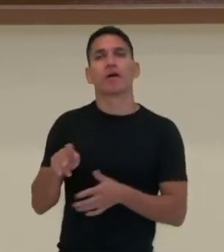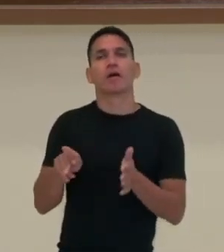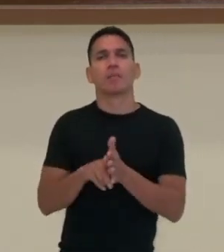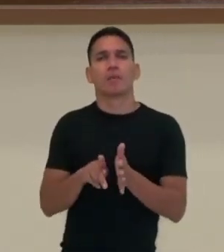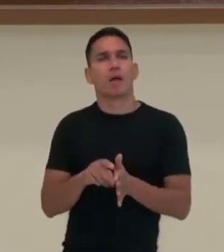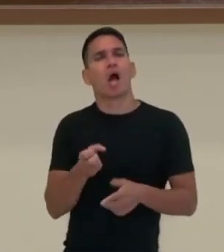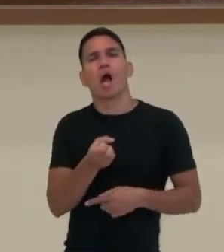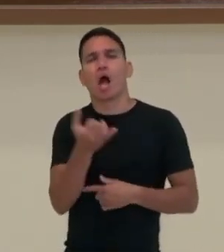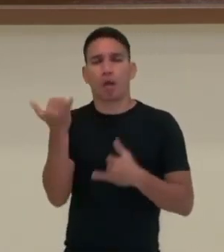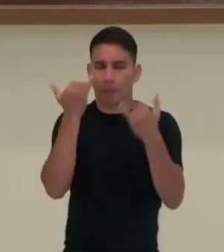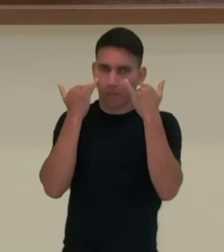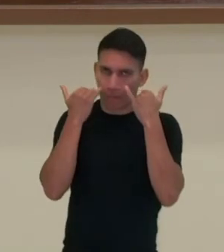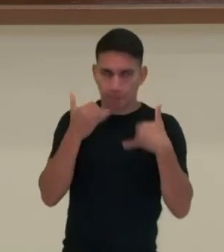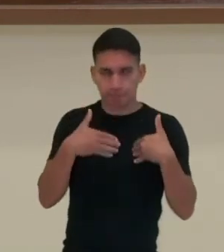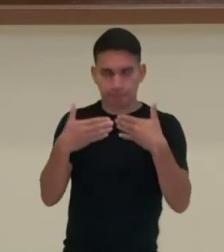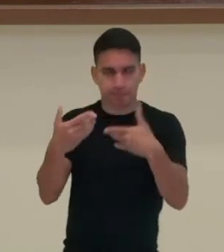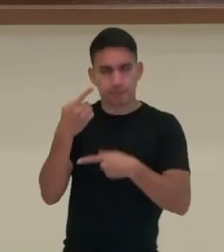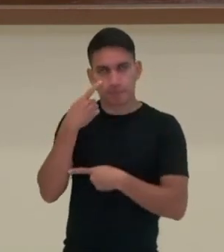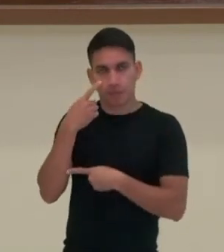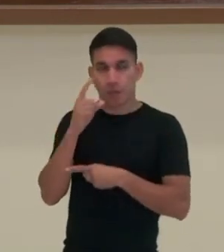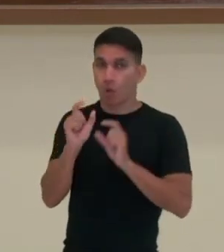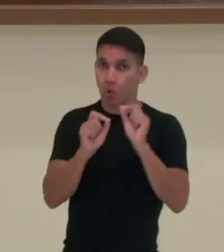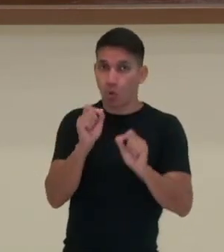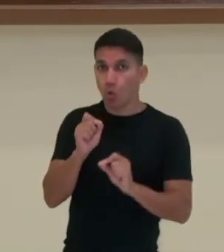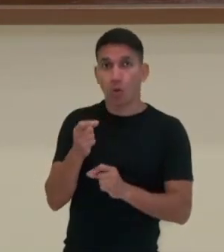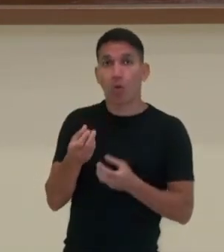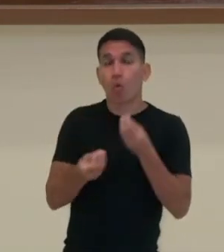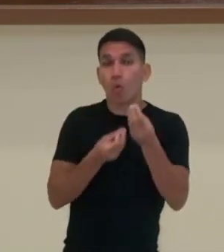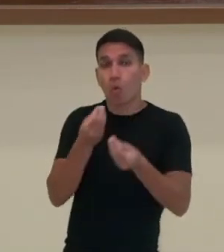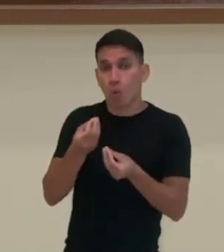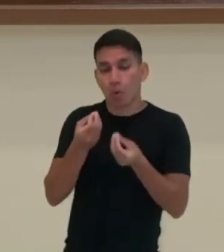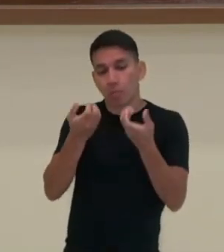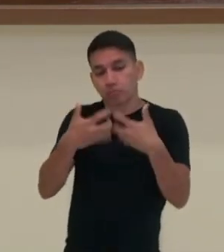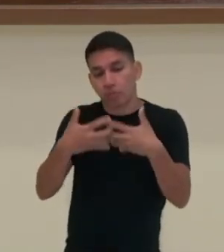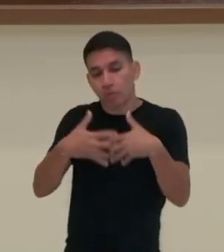algumas informações aí na sequência, tá bom? Então, vamos acompanhar